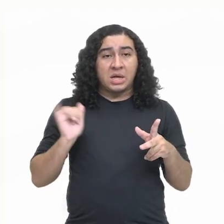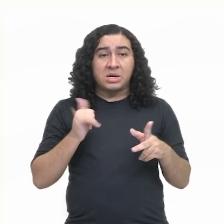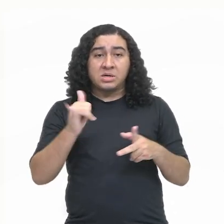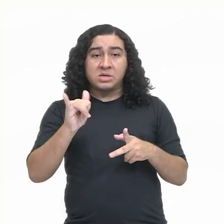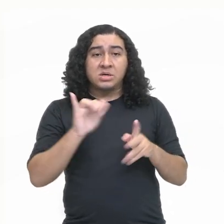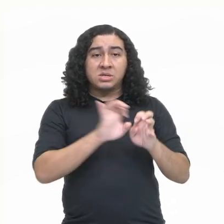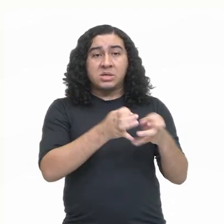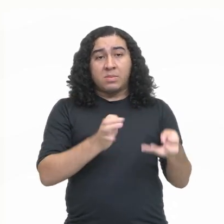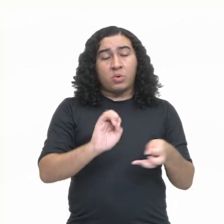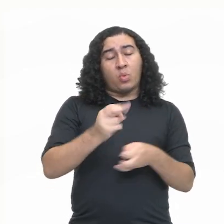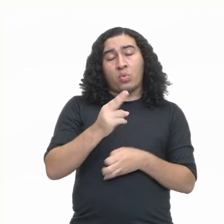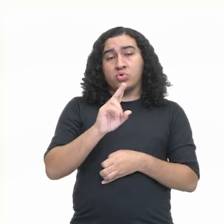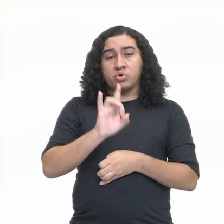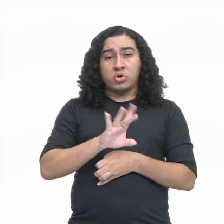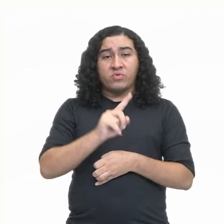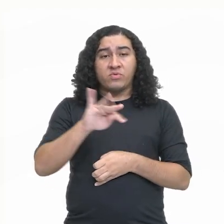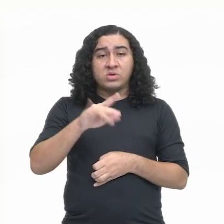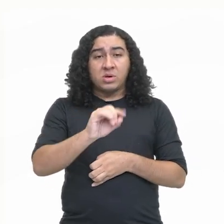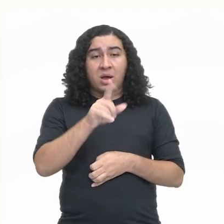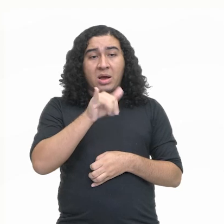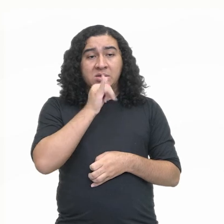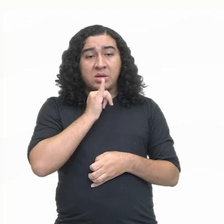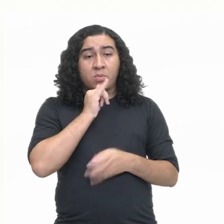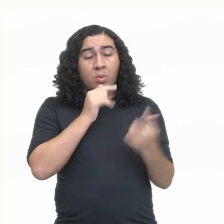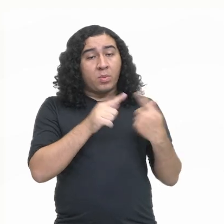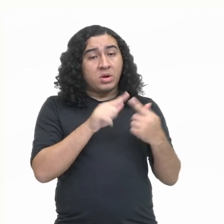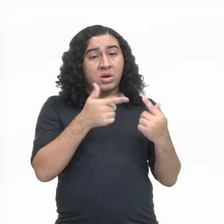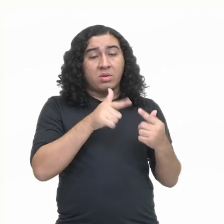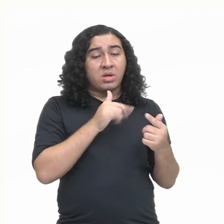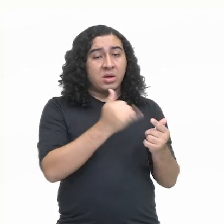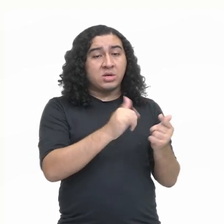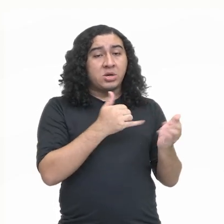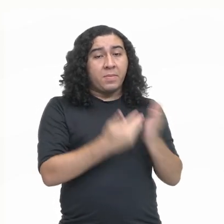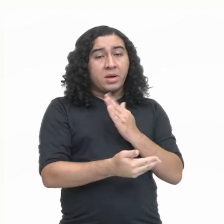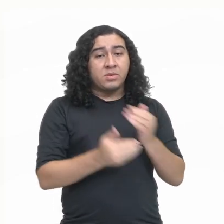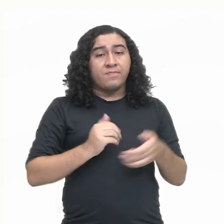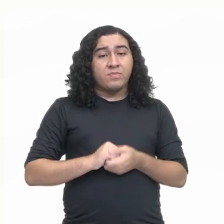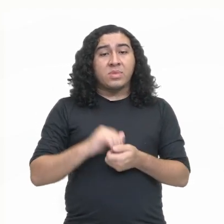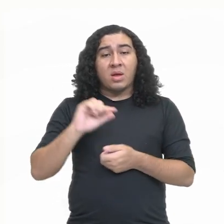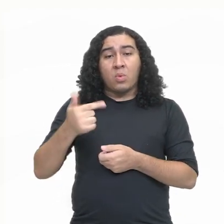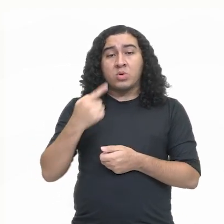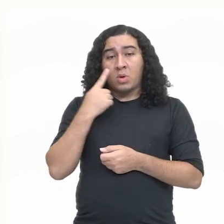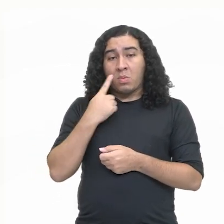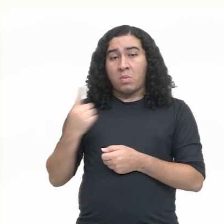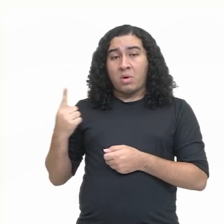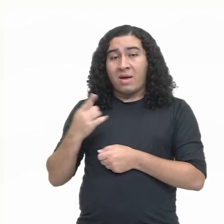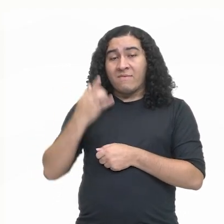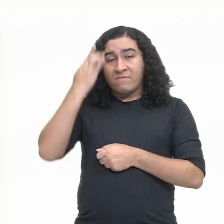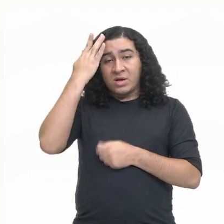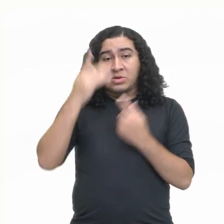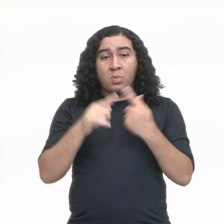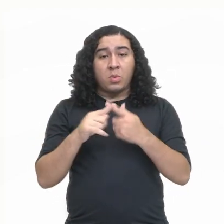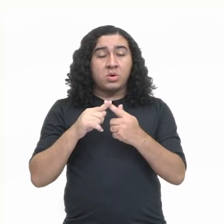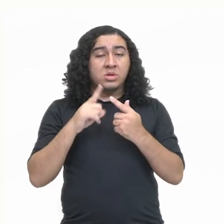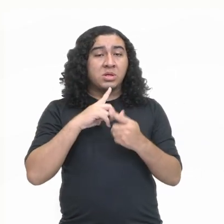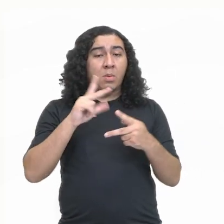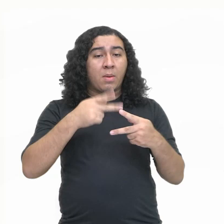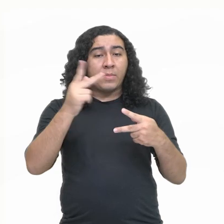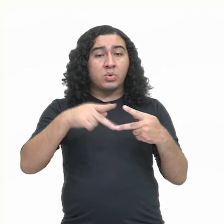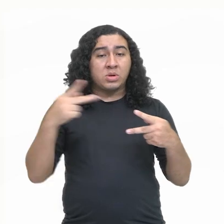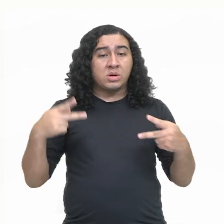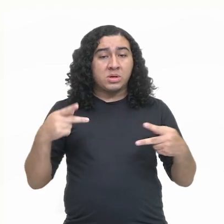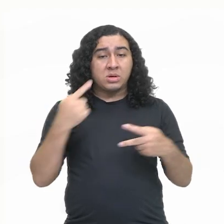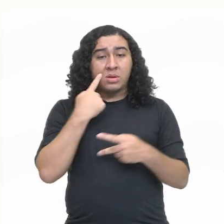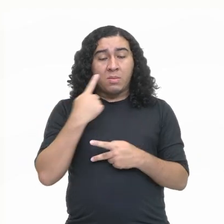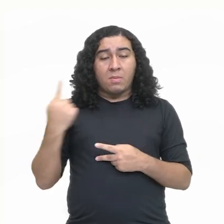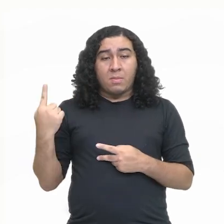e é um exemplo de transporte passivo porque não há gasto de energia. A difusão facilitada, ela é facilitada por uma proteína, como